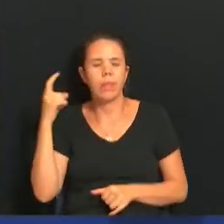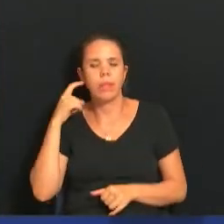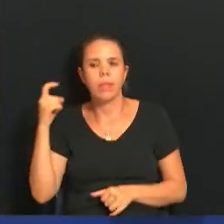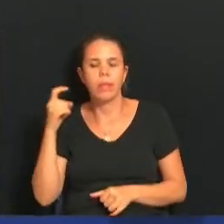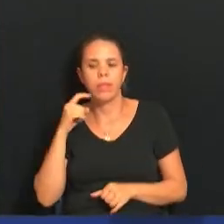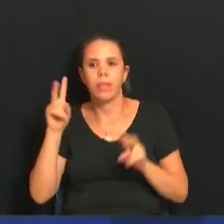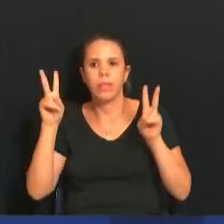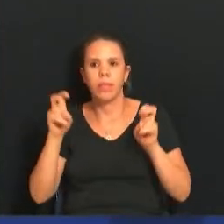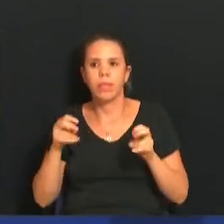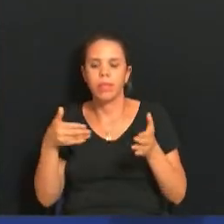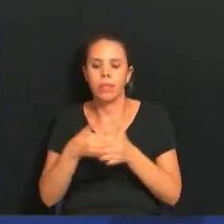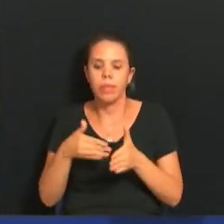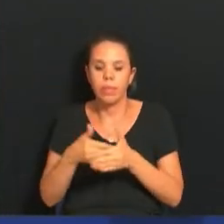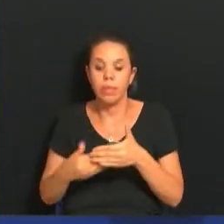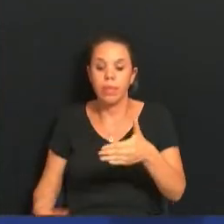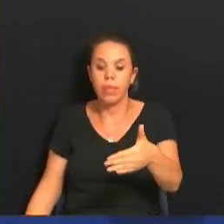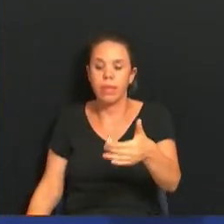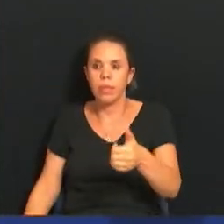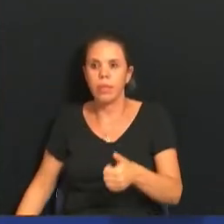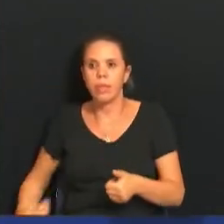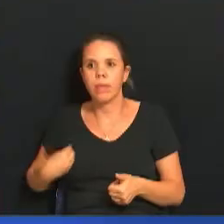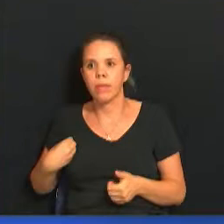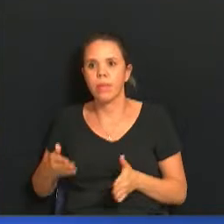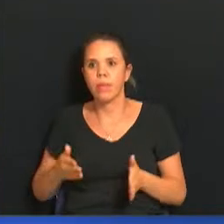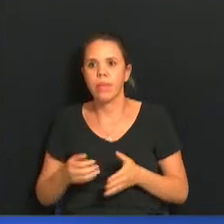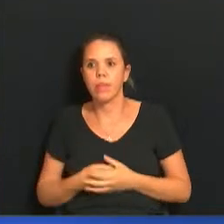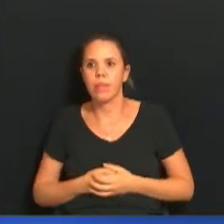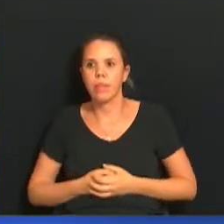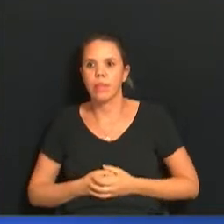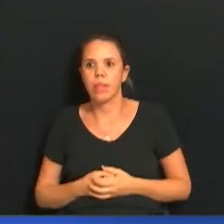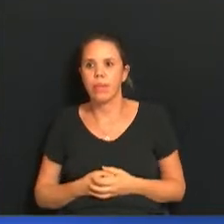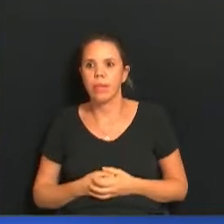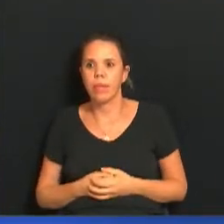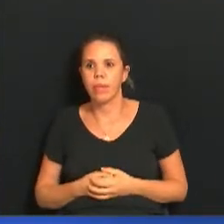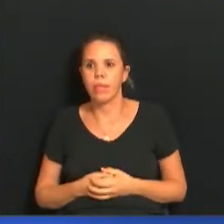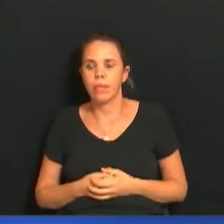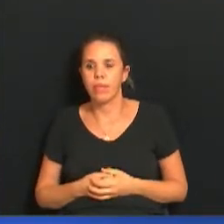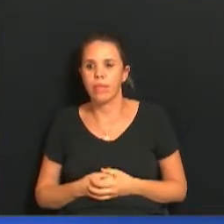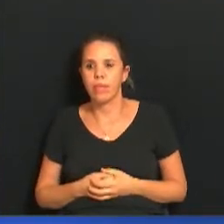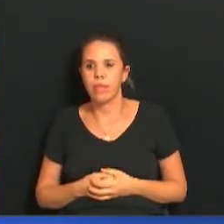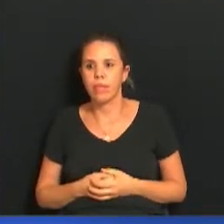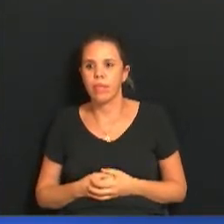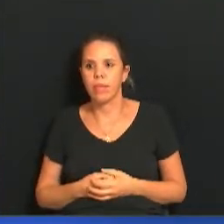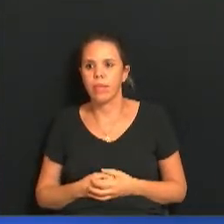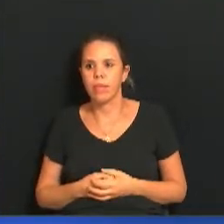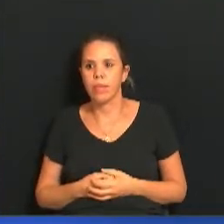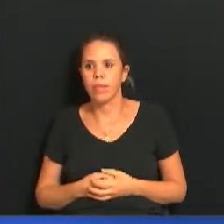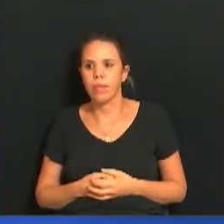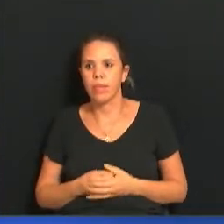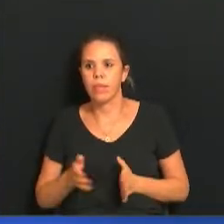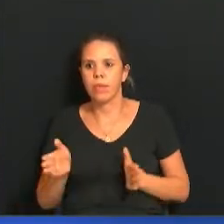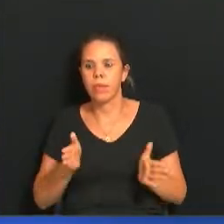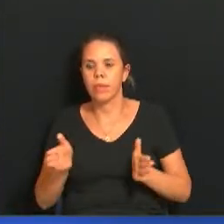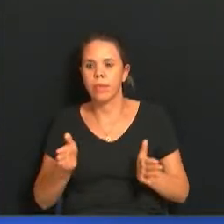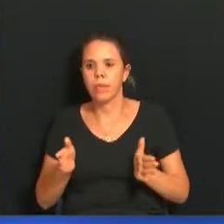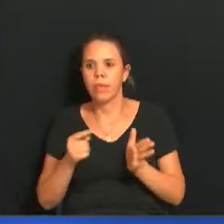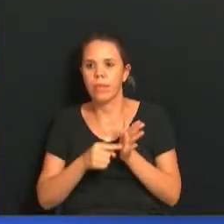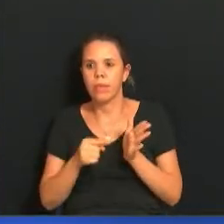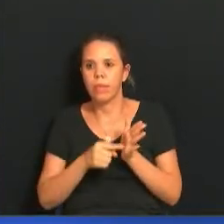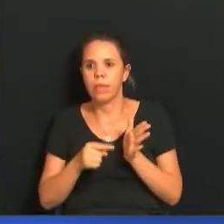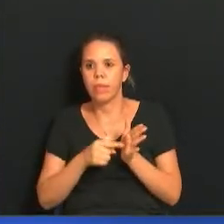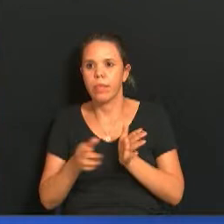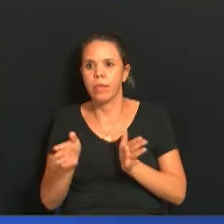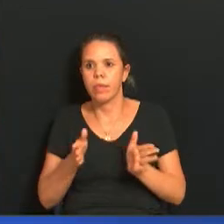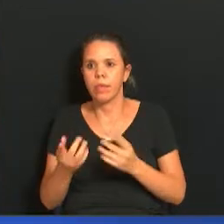os obstáculos existentes no percurso. Estou na tela principal. Citamobi acessibilidade. Menu Citamobi